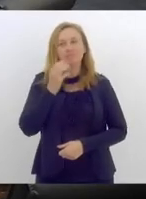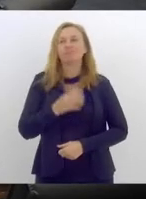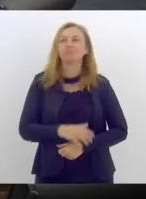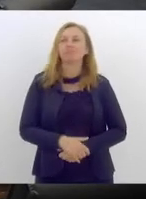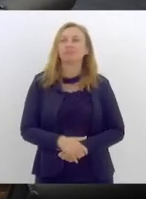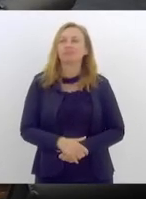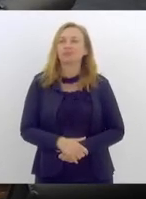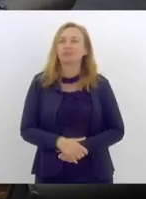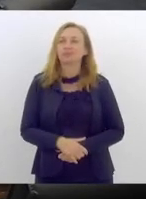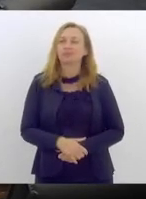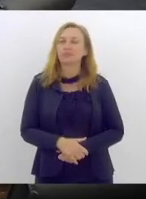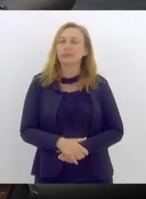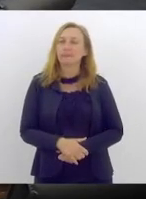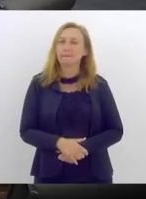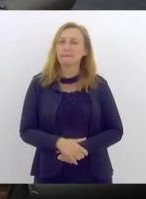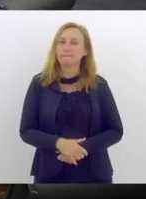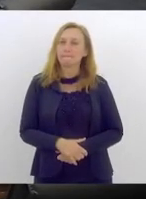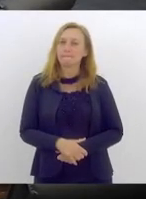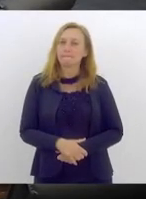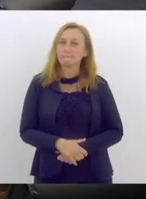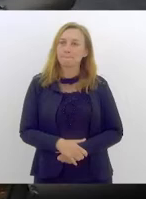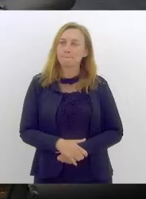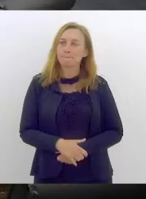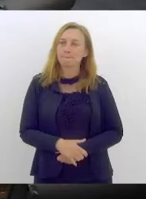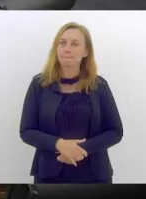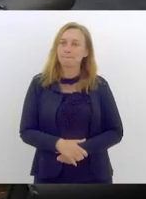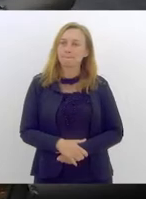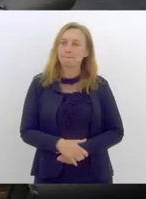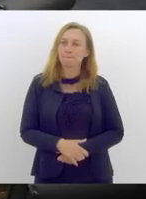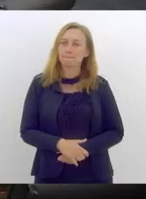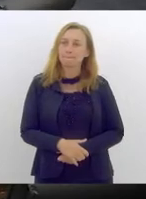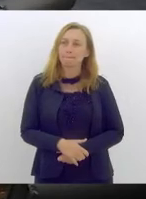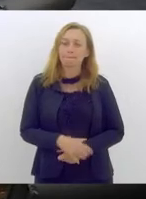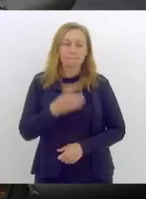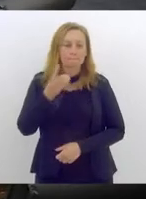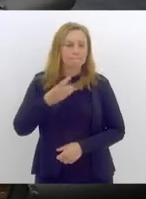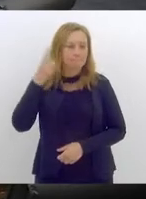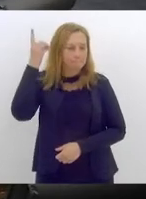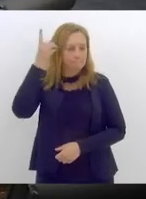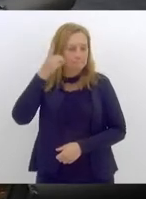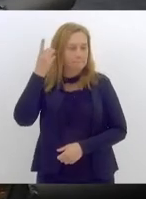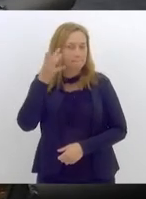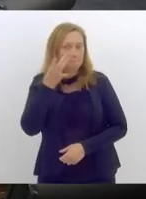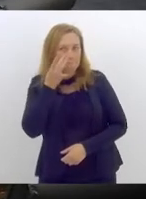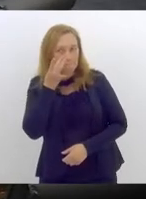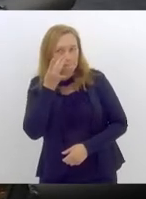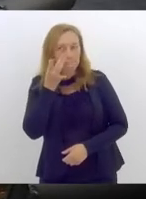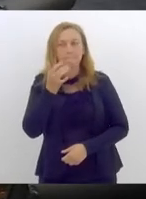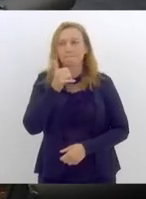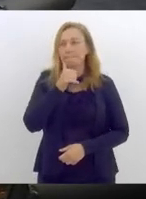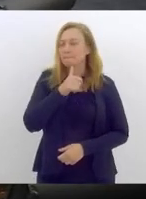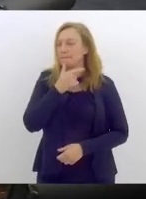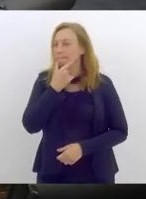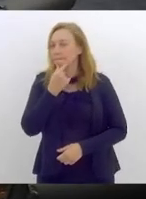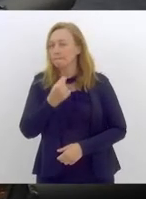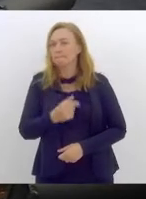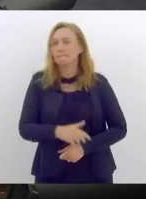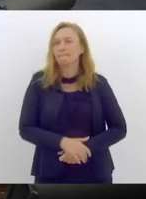Carneiro os deputados presentes deputados presentes